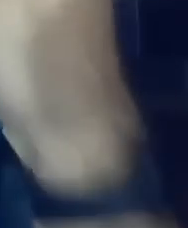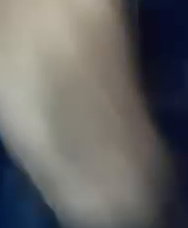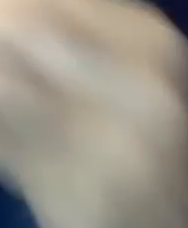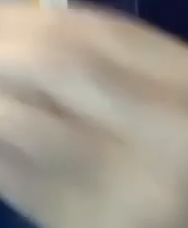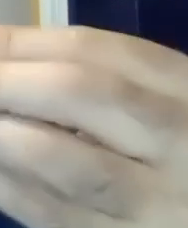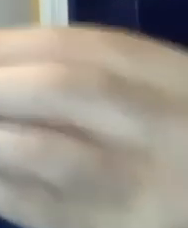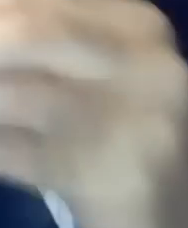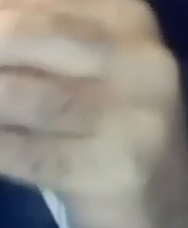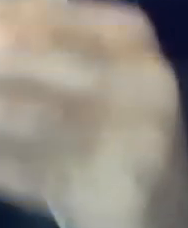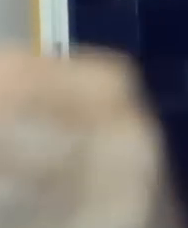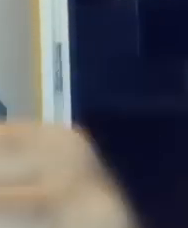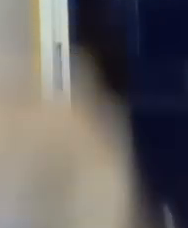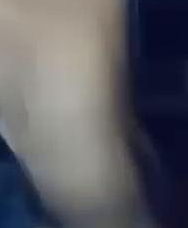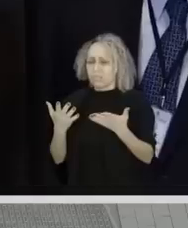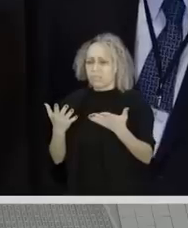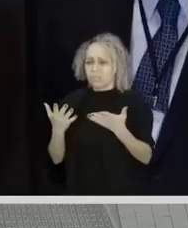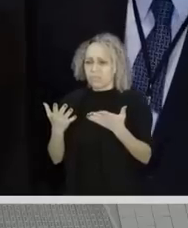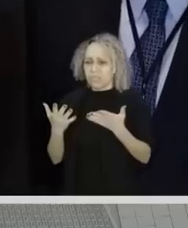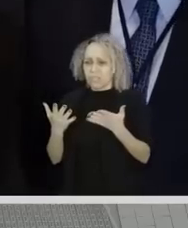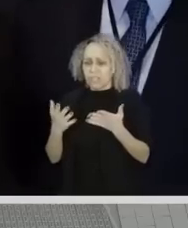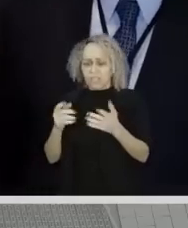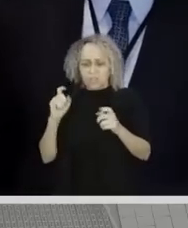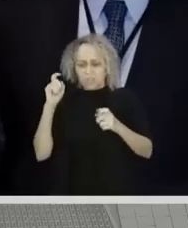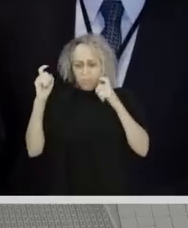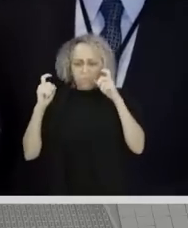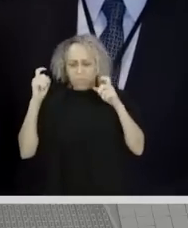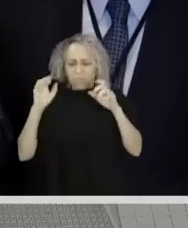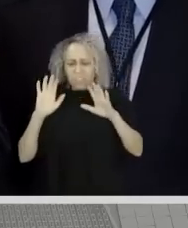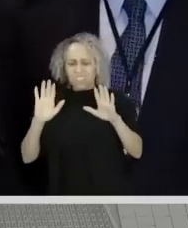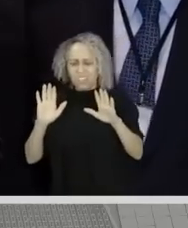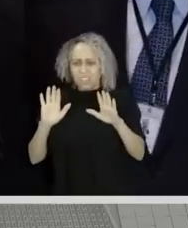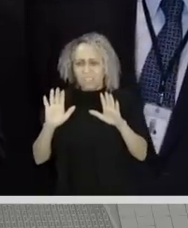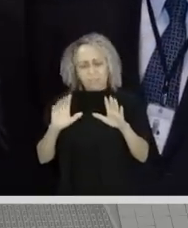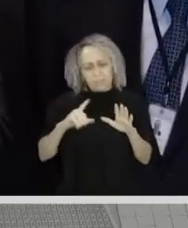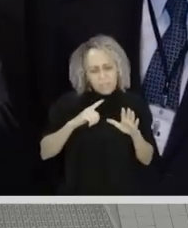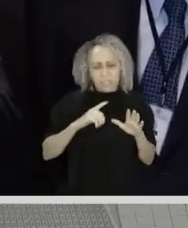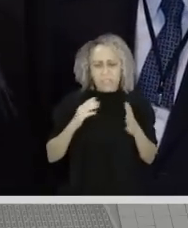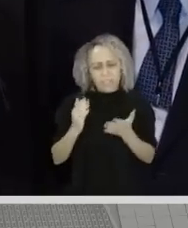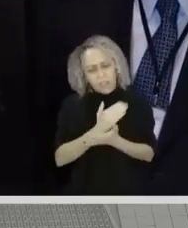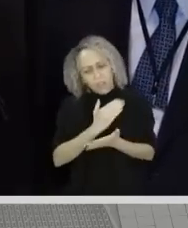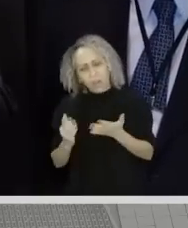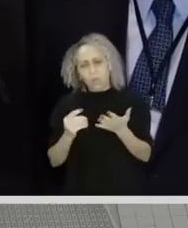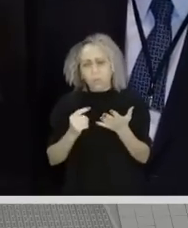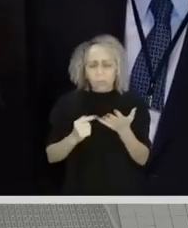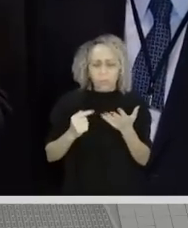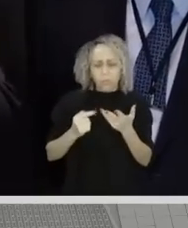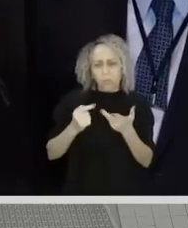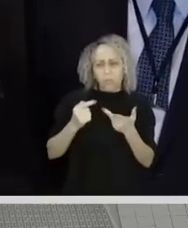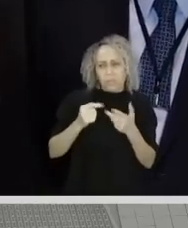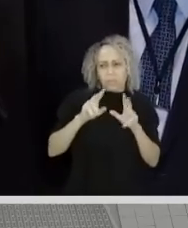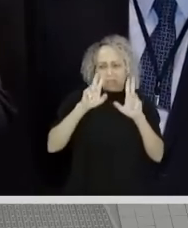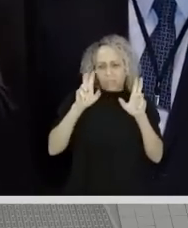o desenvolvimento do país, de qualquer país, ele é feito baseado nos investimentos da